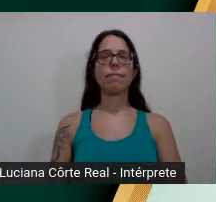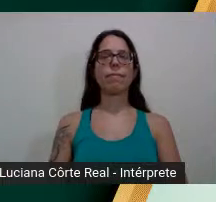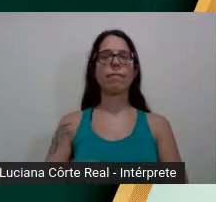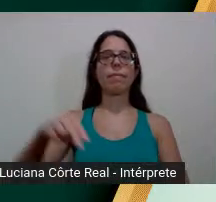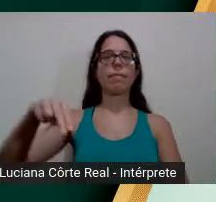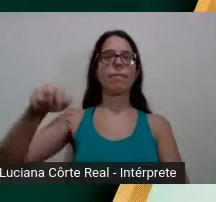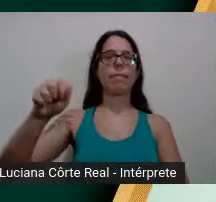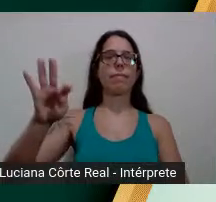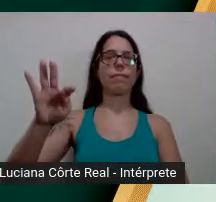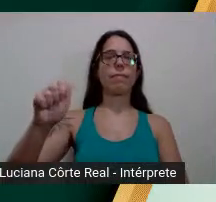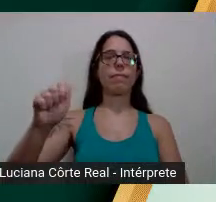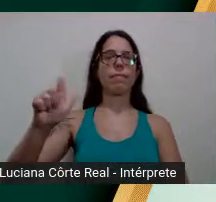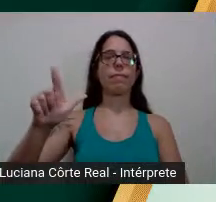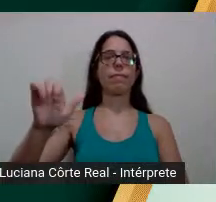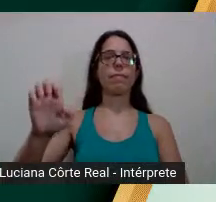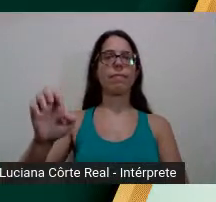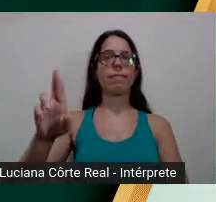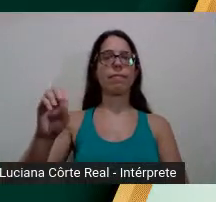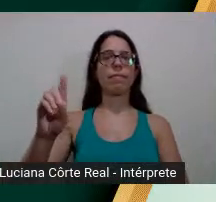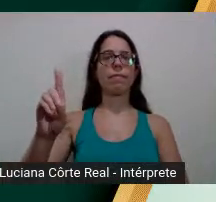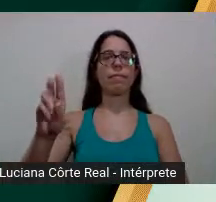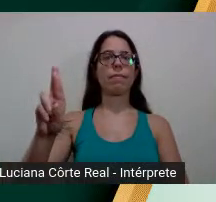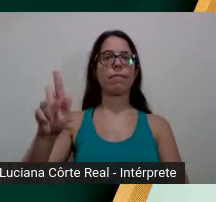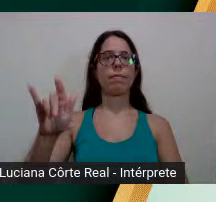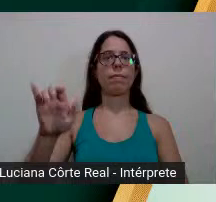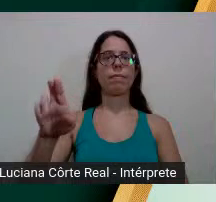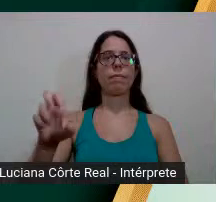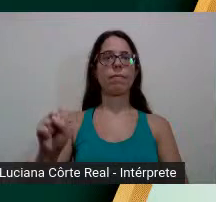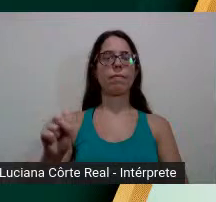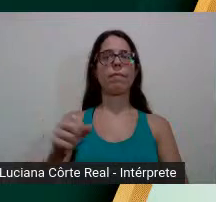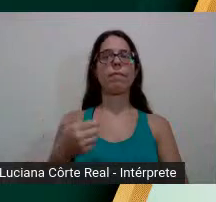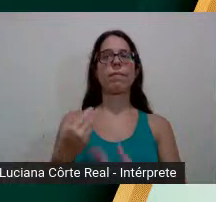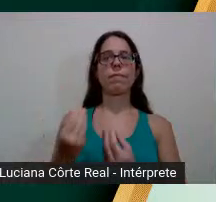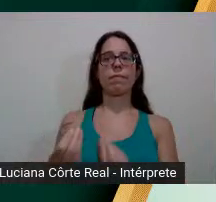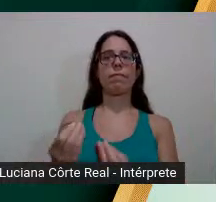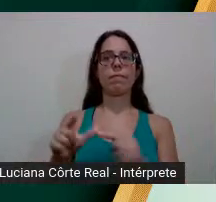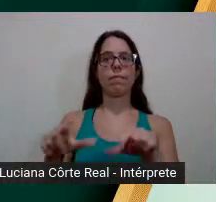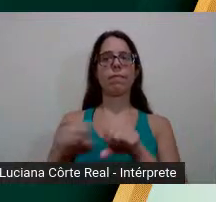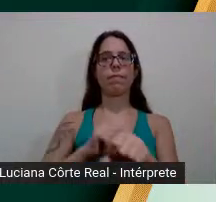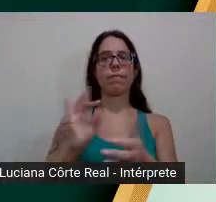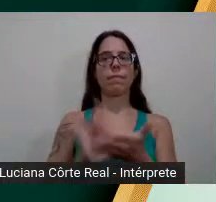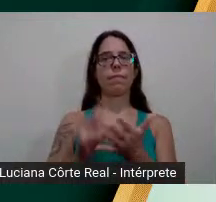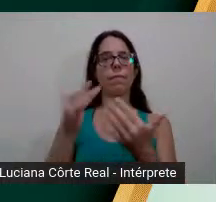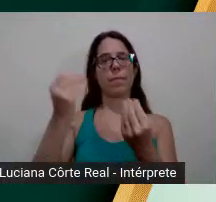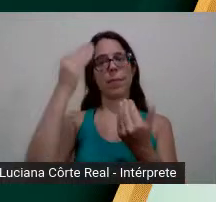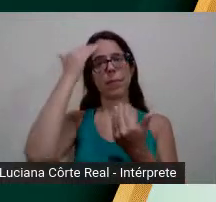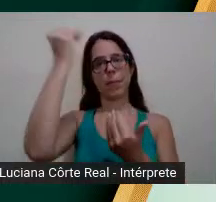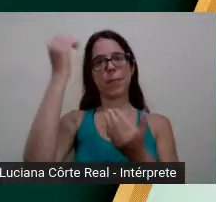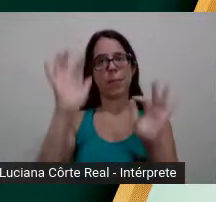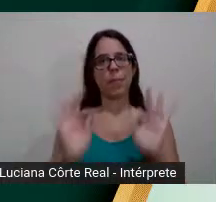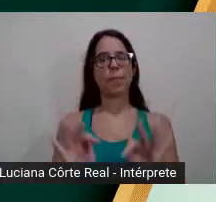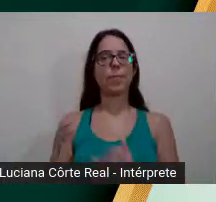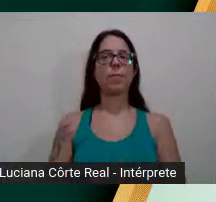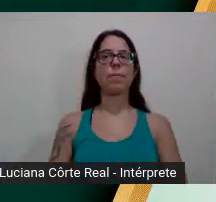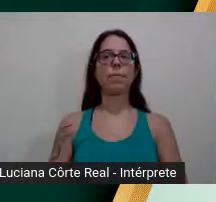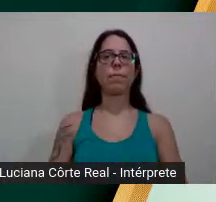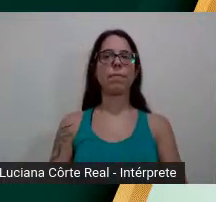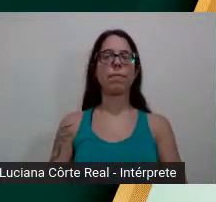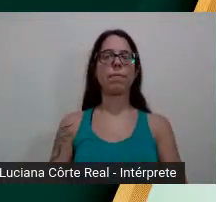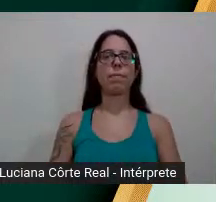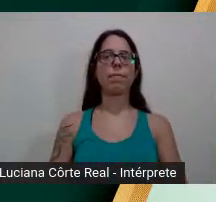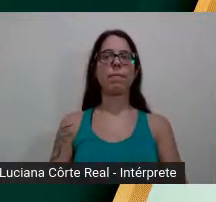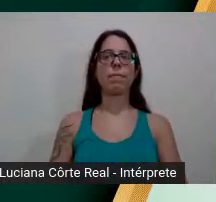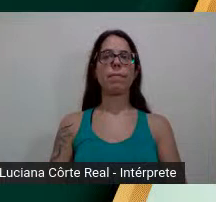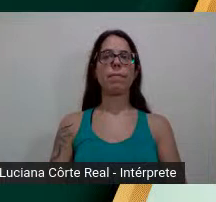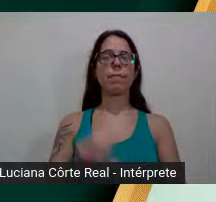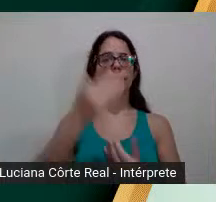Nathalie Rodrigues Martins. Nathalie, confira-te o grau. Parabéns, muito sucesso, felicidades.